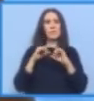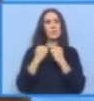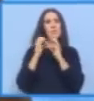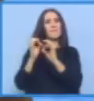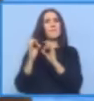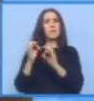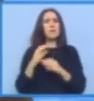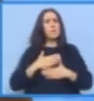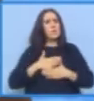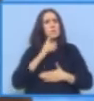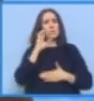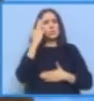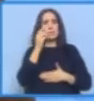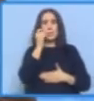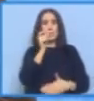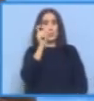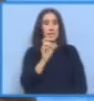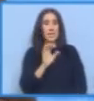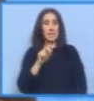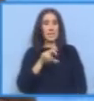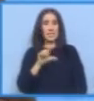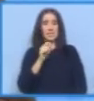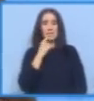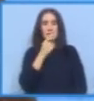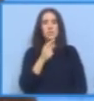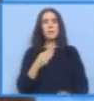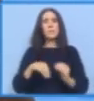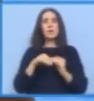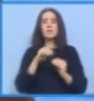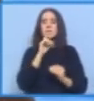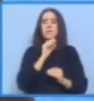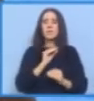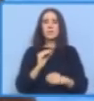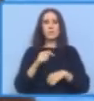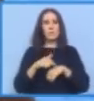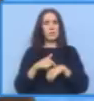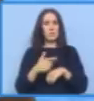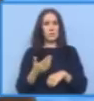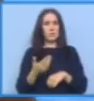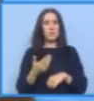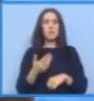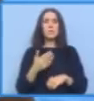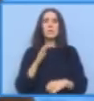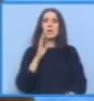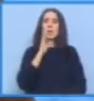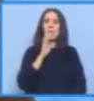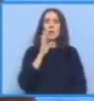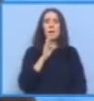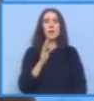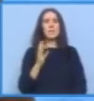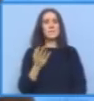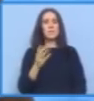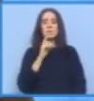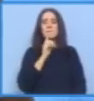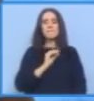voluntariado, que é muito importante, como o Henrique estava a dizer, mas também fazer o momento do silêncio, do cantar e